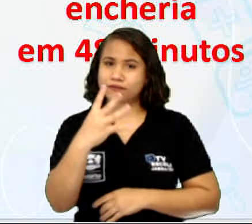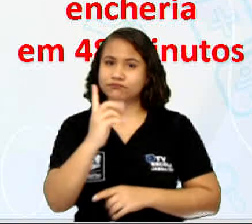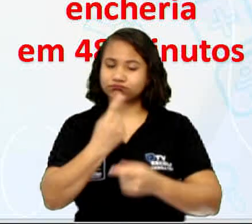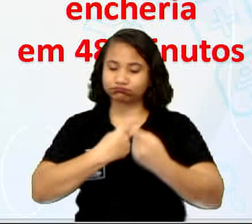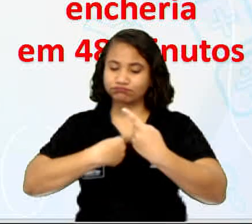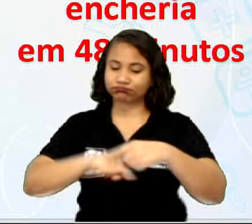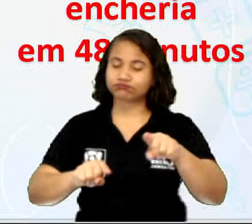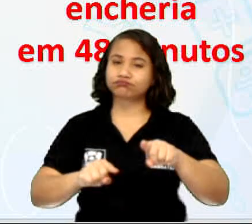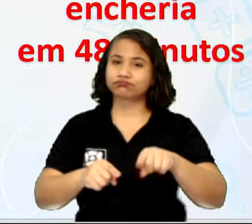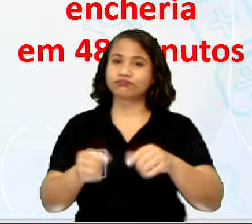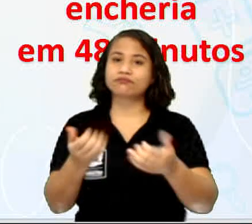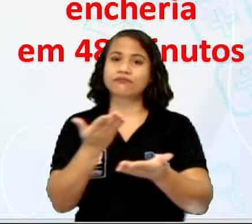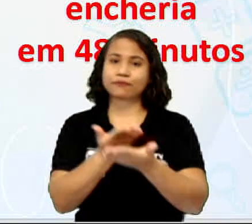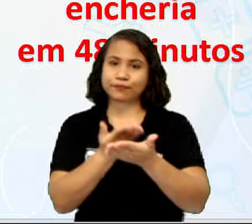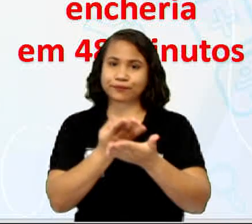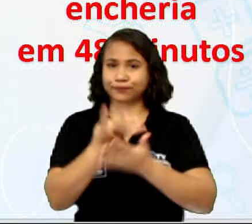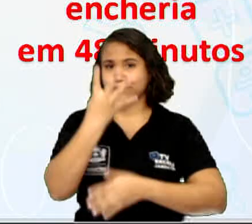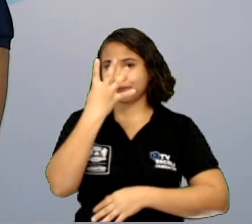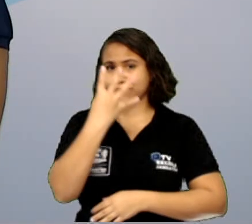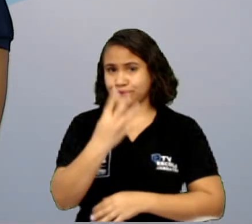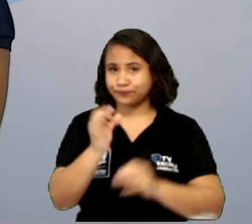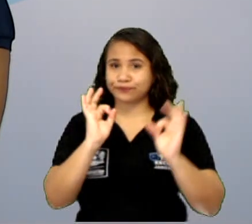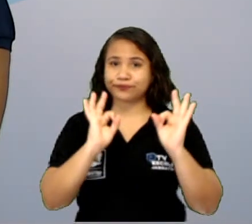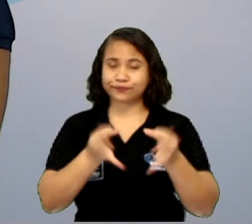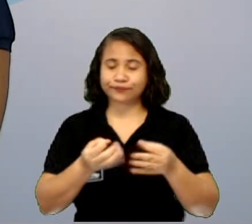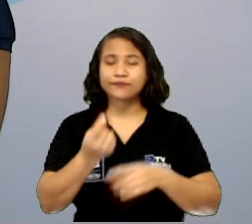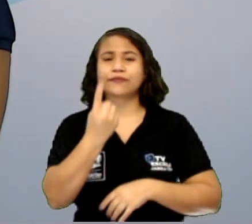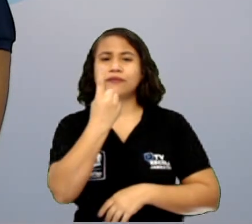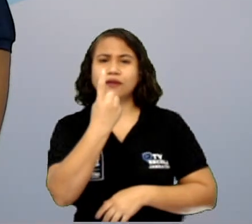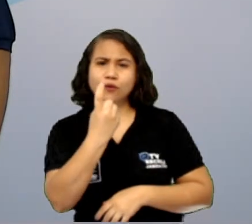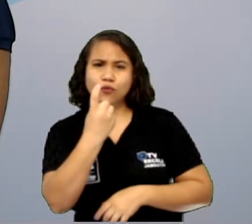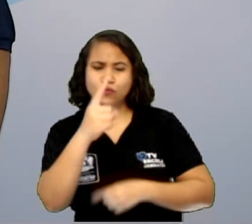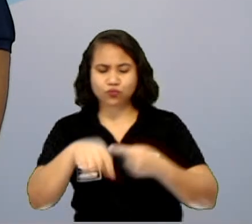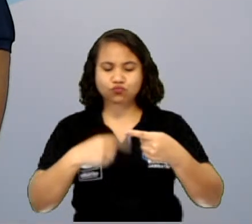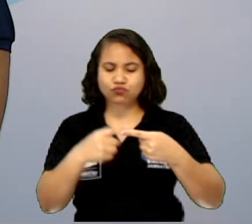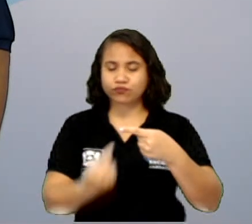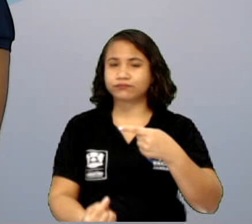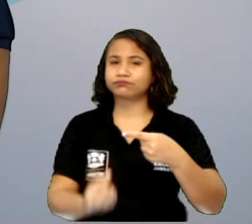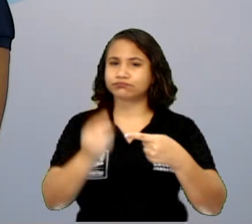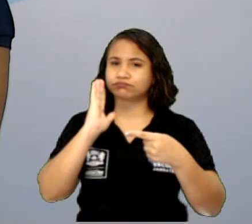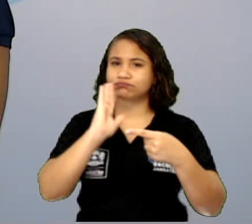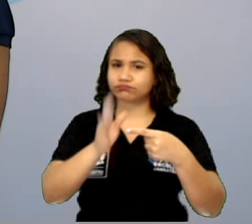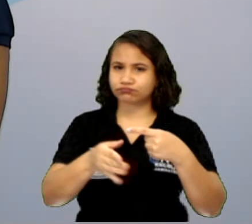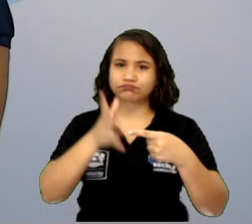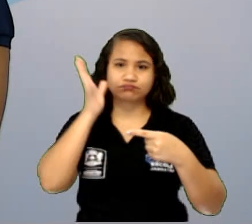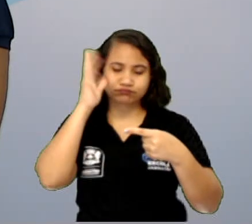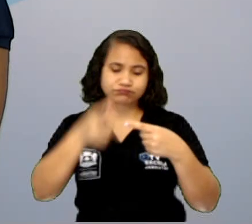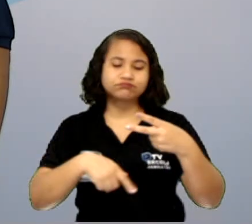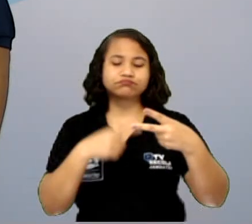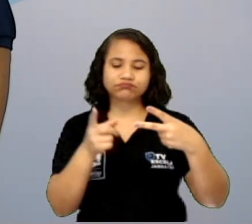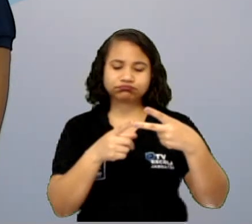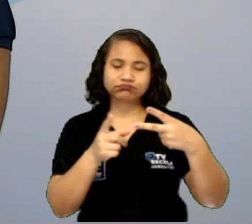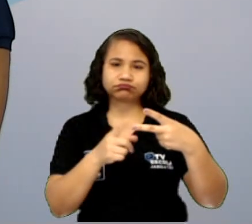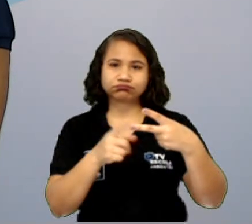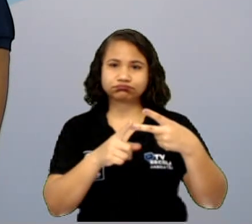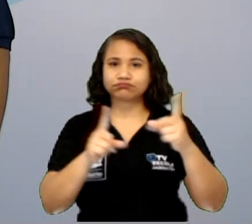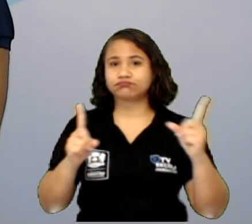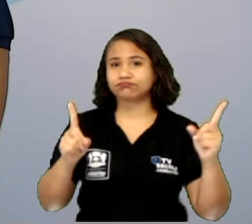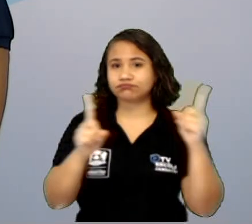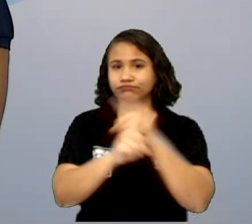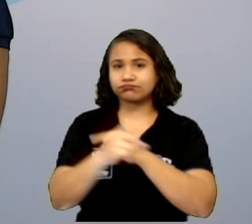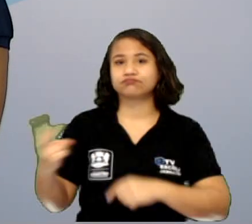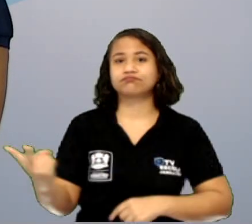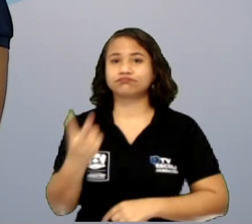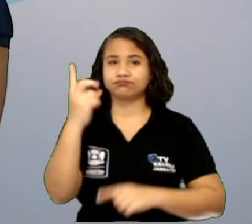desafio da nossa aula 4 tá então a gente viu um com grandeza diretamente proporcional o outro com grandeza inversamente